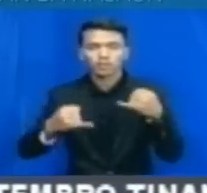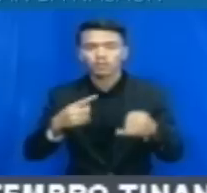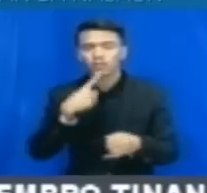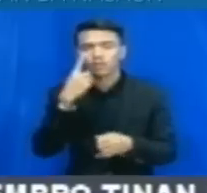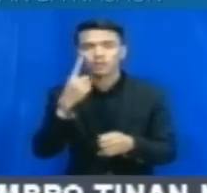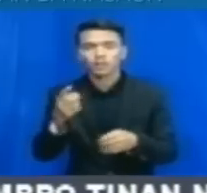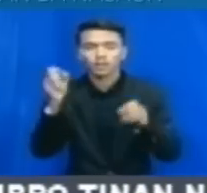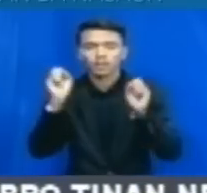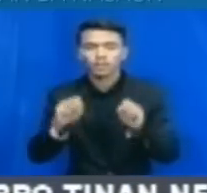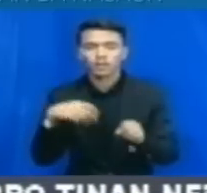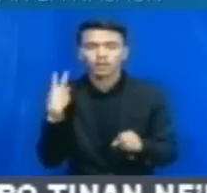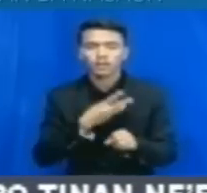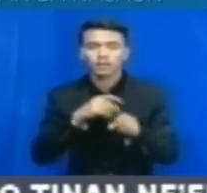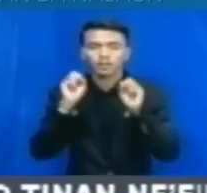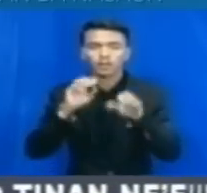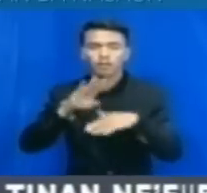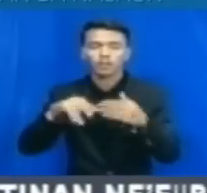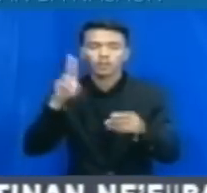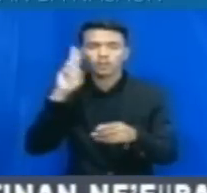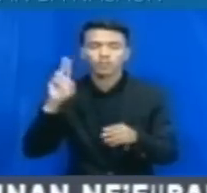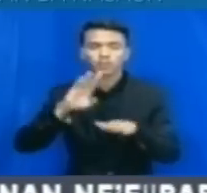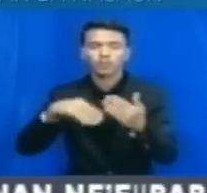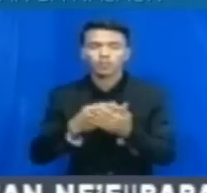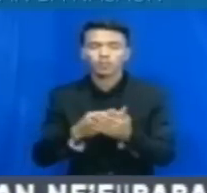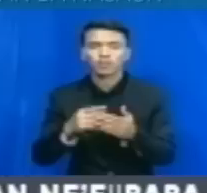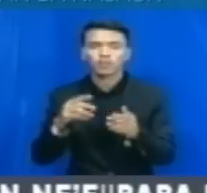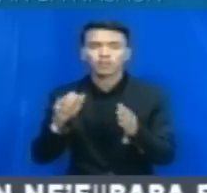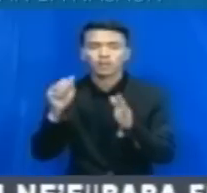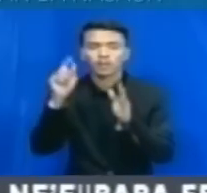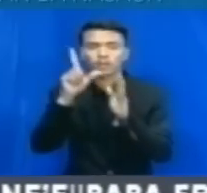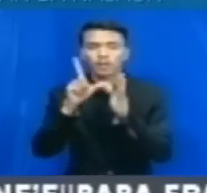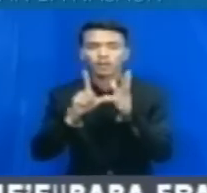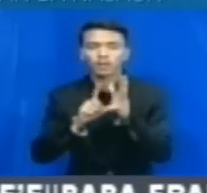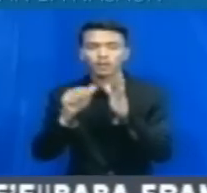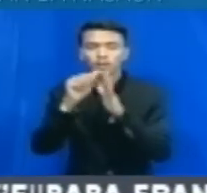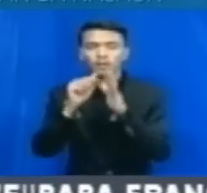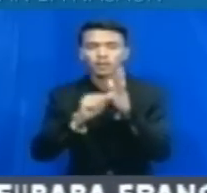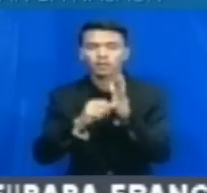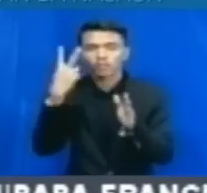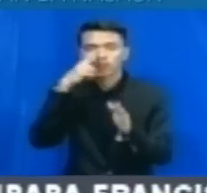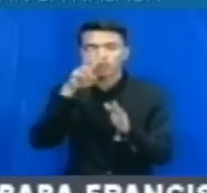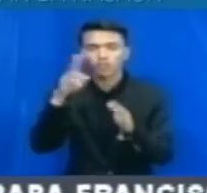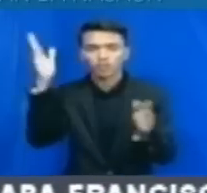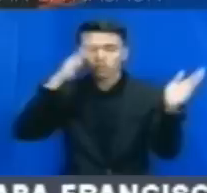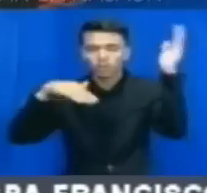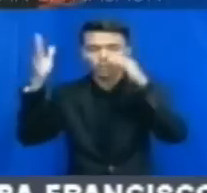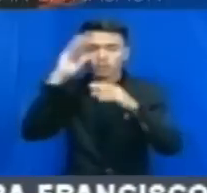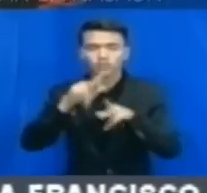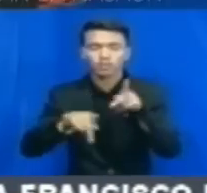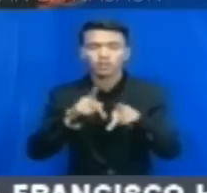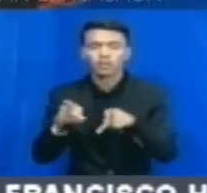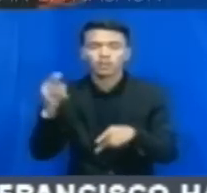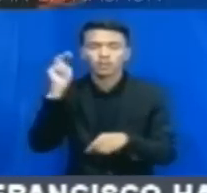bele ita bele usa hutu ita nia lei ka artigo maybe haremos preocupação sociedade sirania.